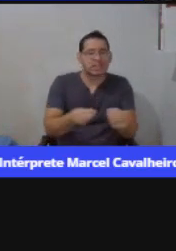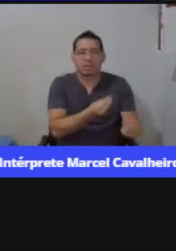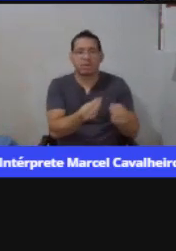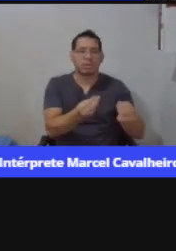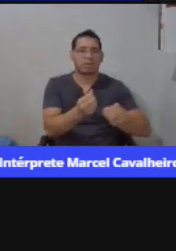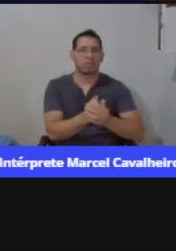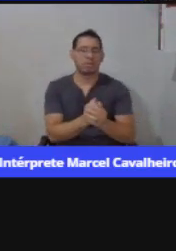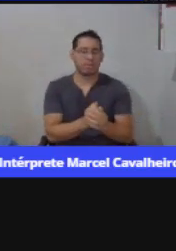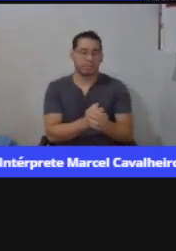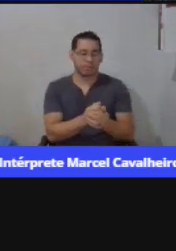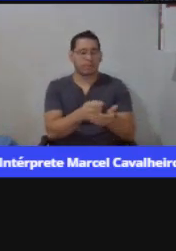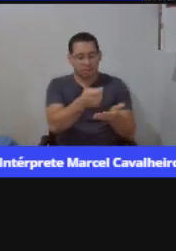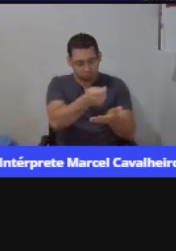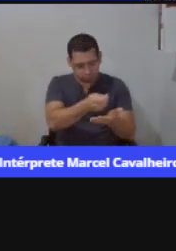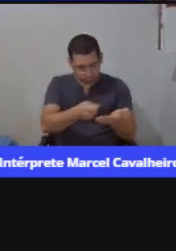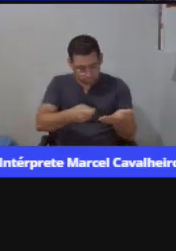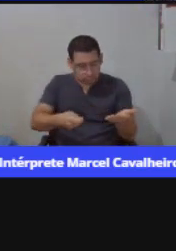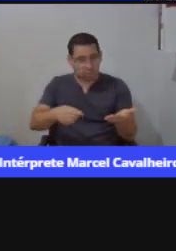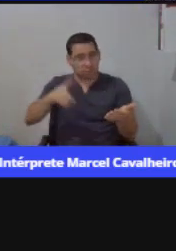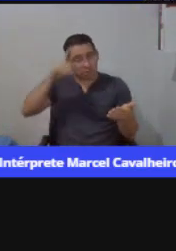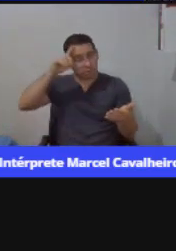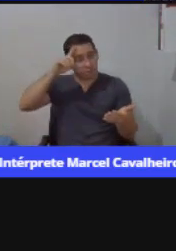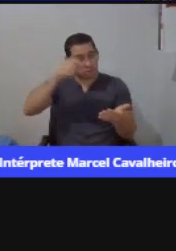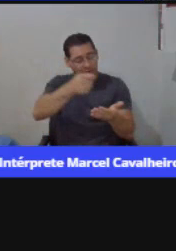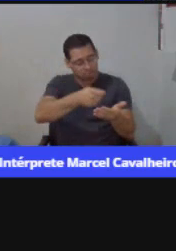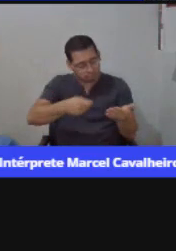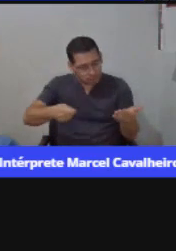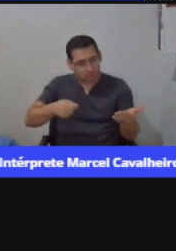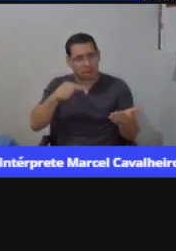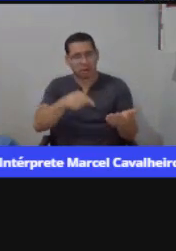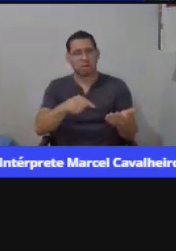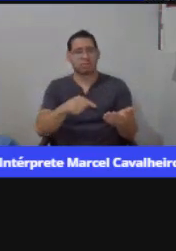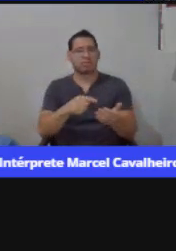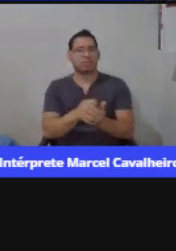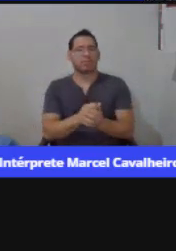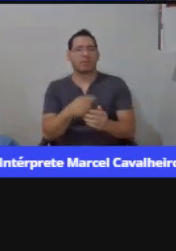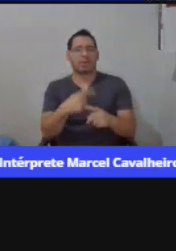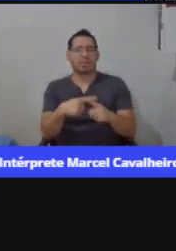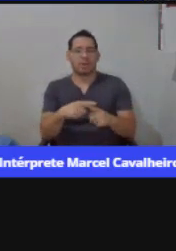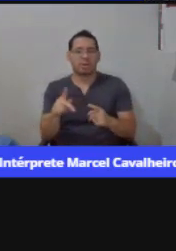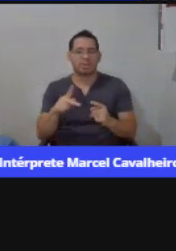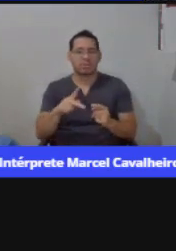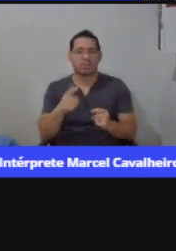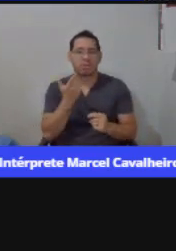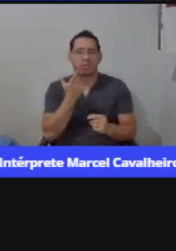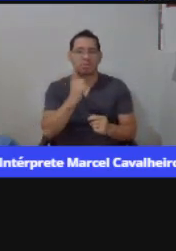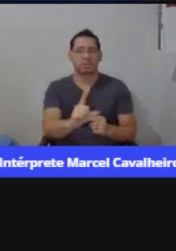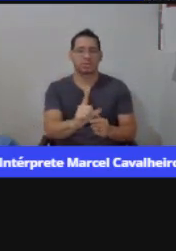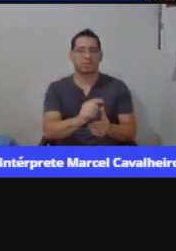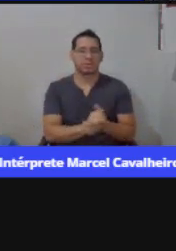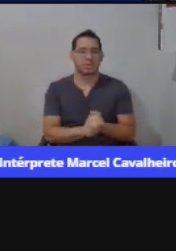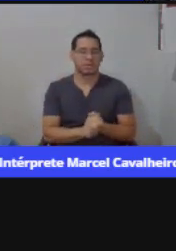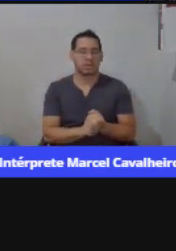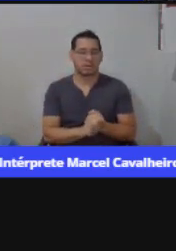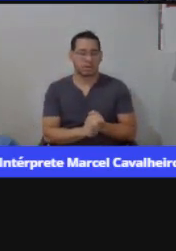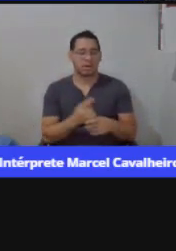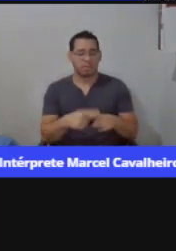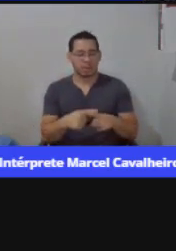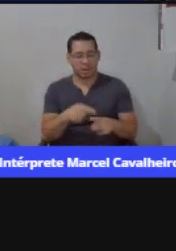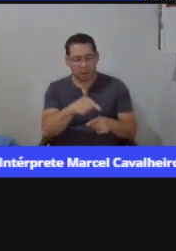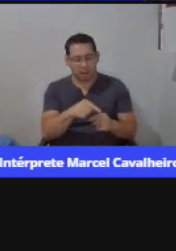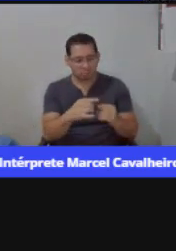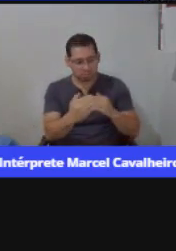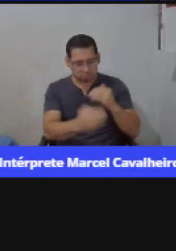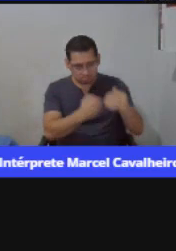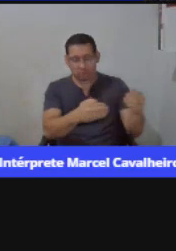desse registro, através desse controle, o professor ele consegue fazer com que esse processo ele realmente seja